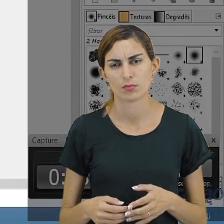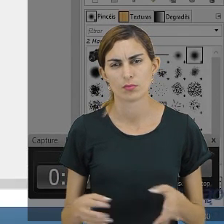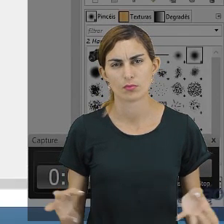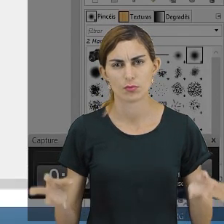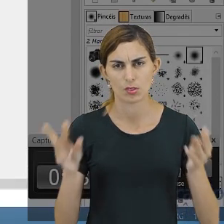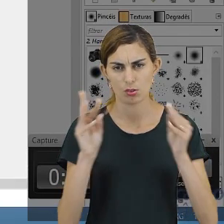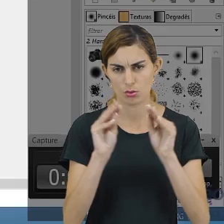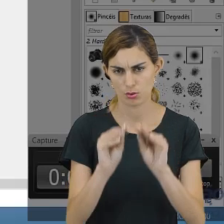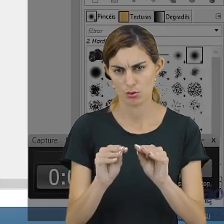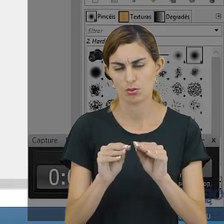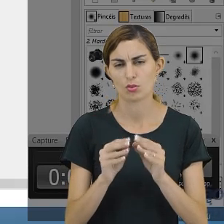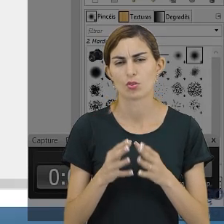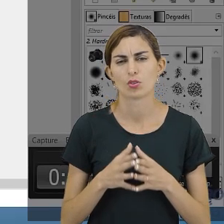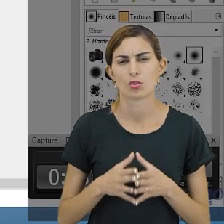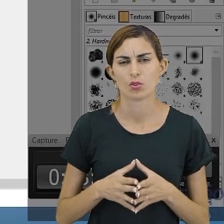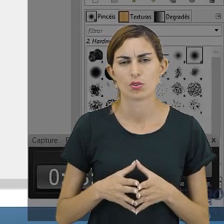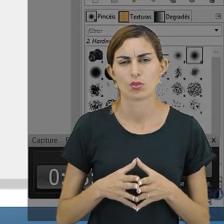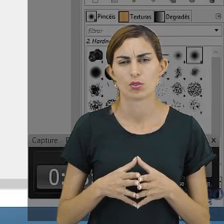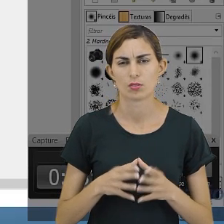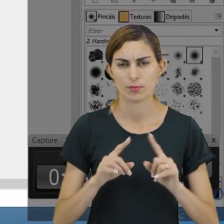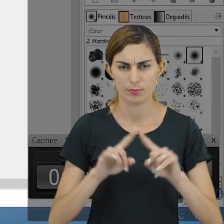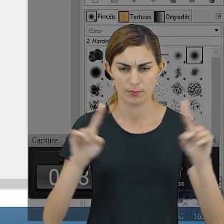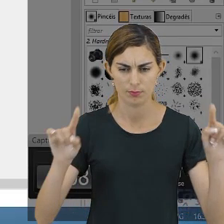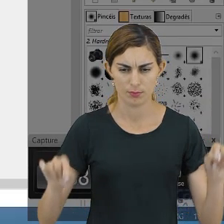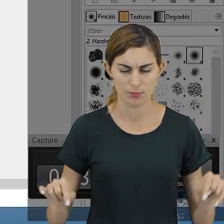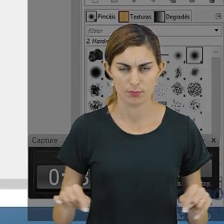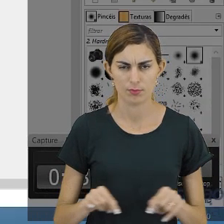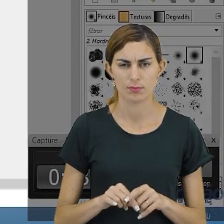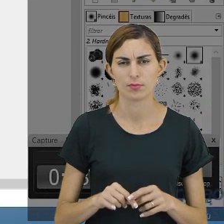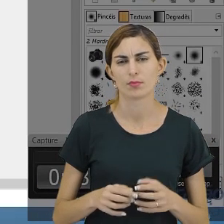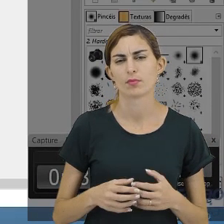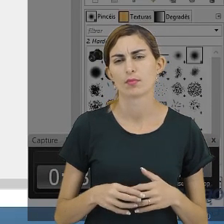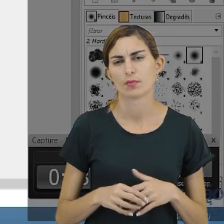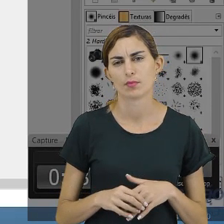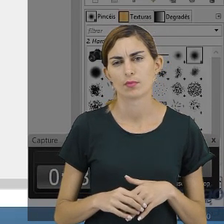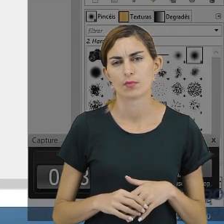Vamos colocar aqui esse outro texto aqui na lateral. Opa.